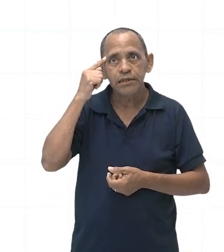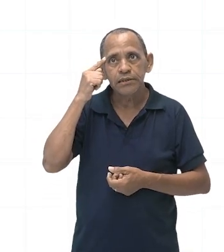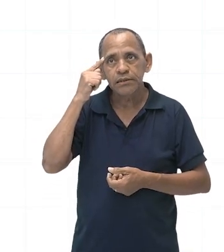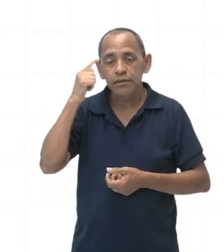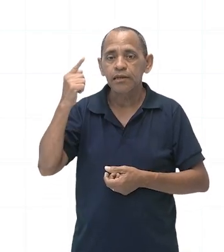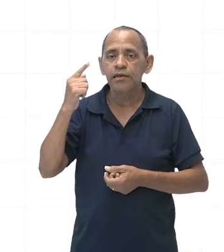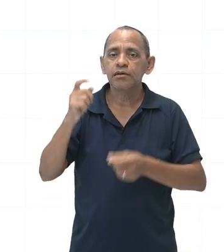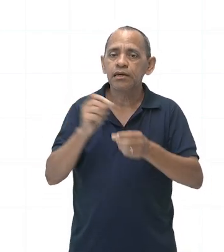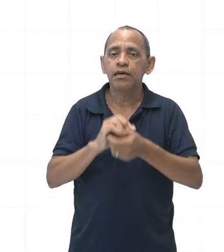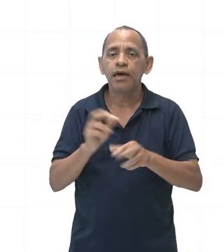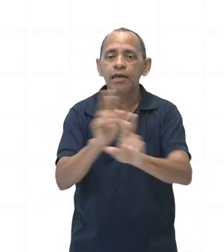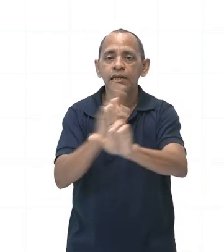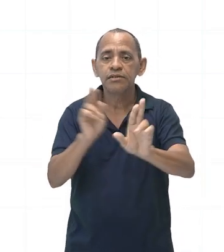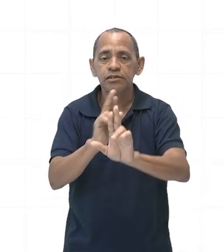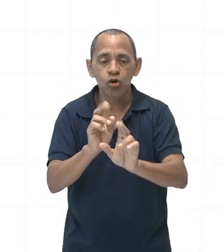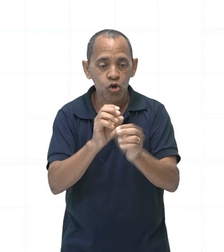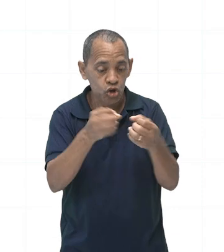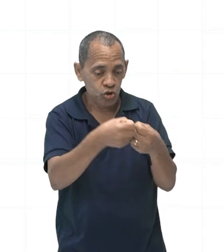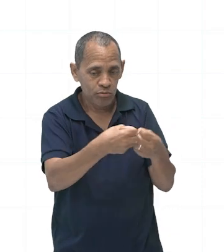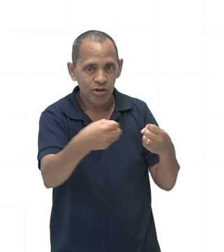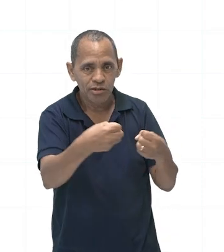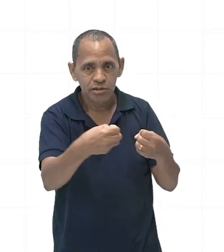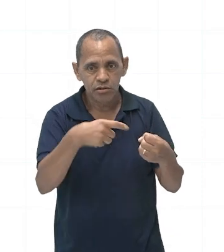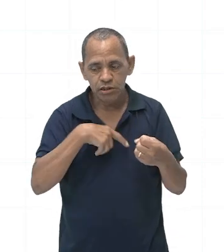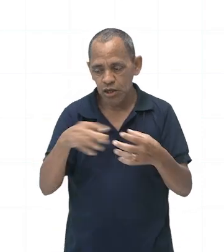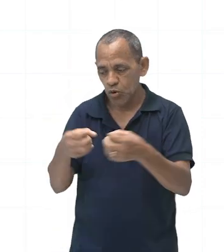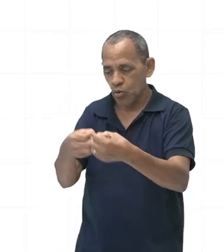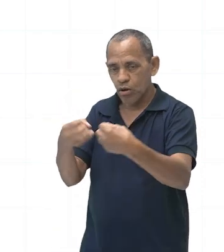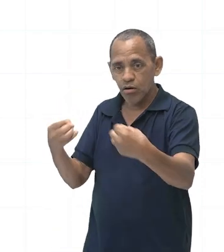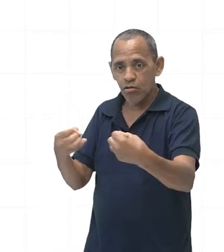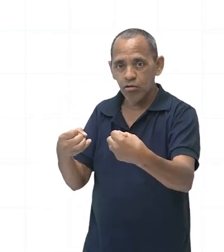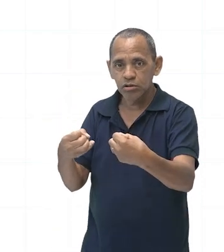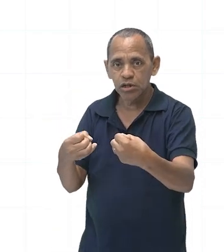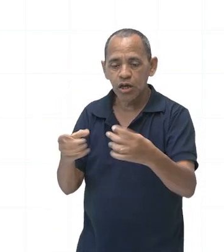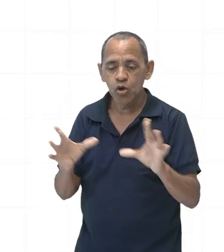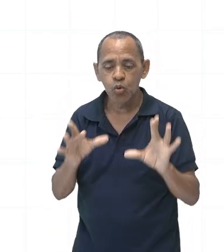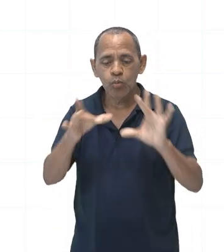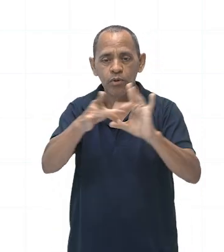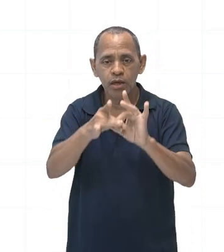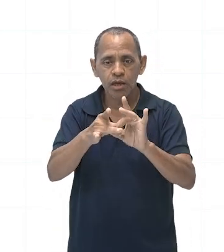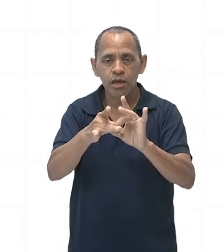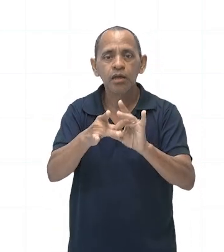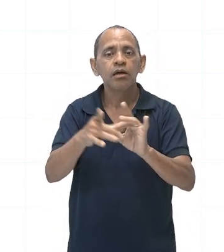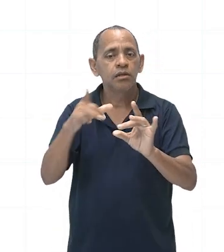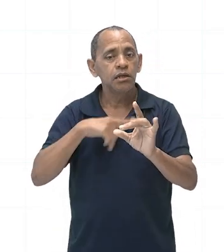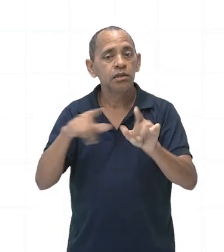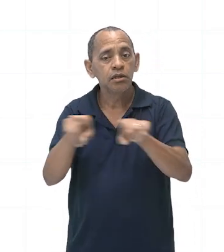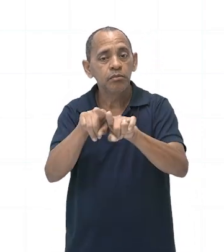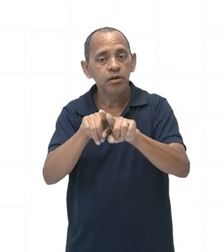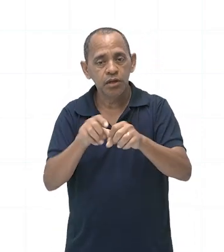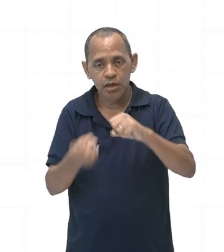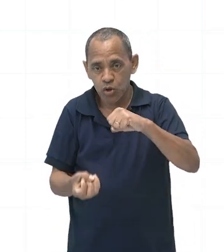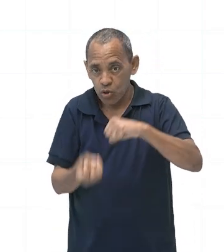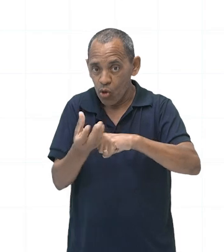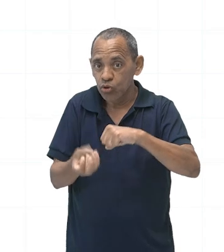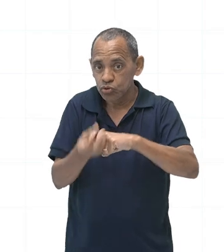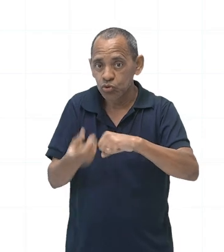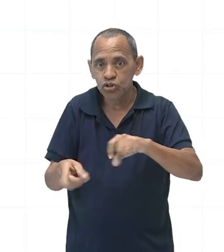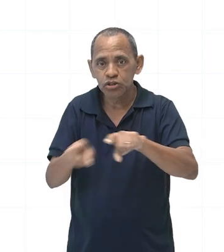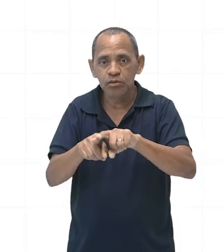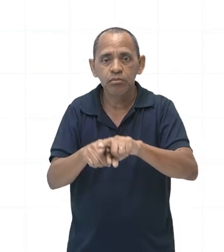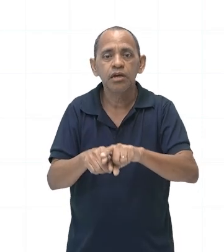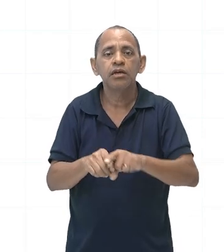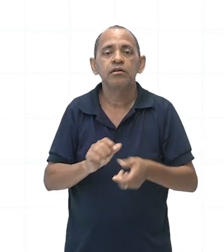relação em que uma oração mantém com a outra. Nós teremos também locuções e conjunções